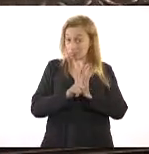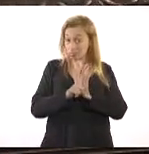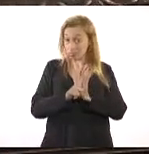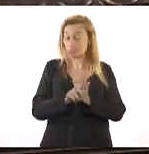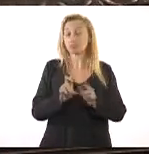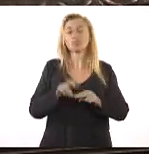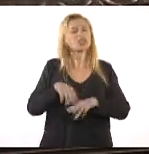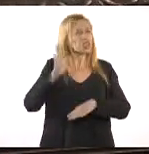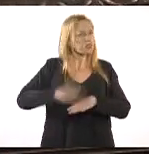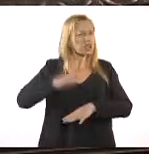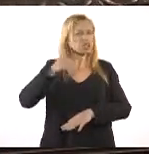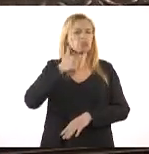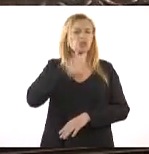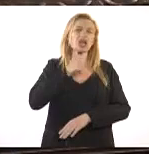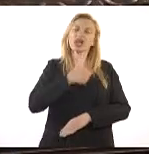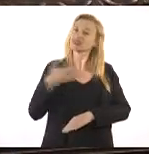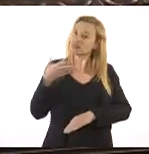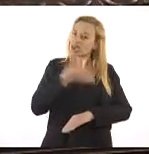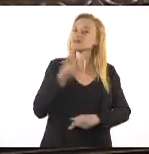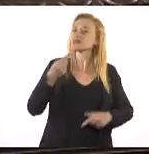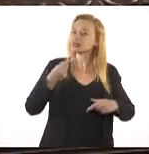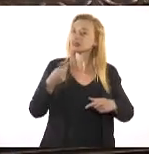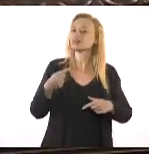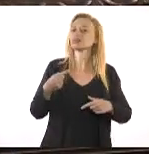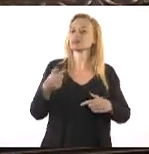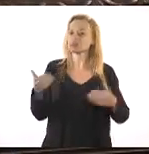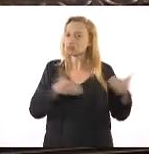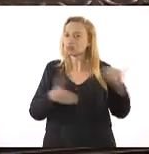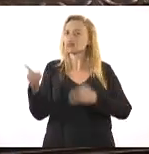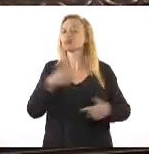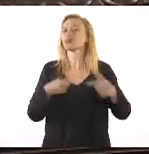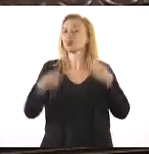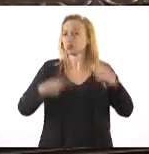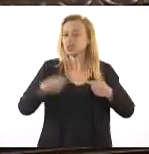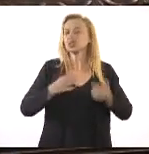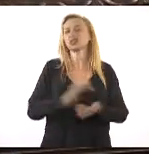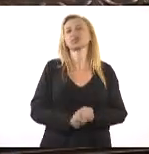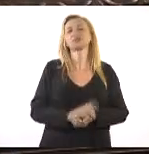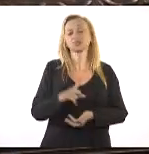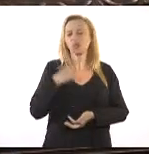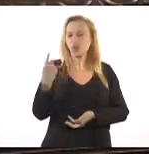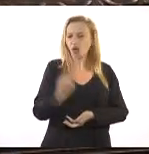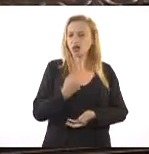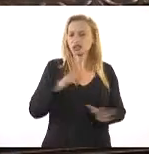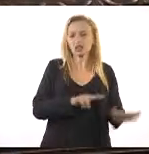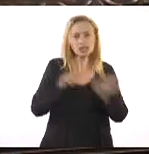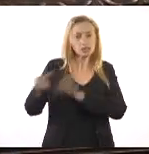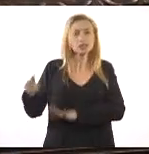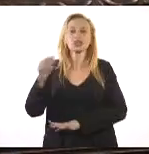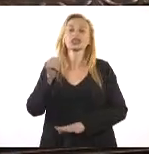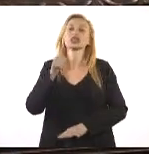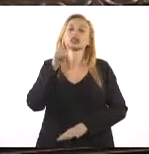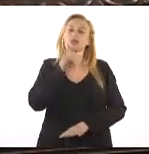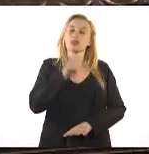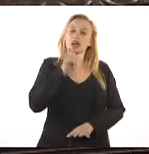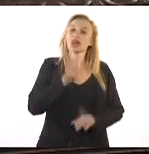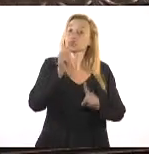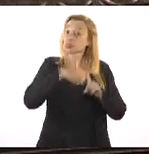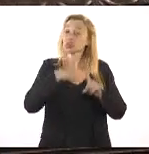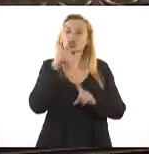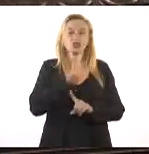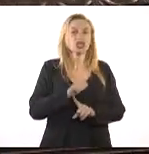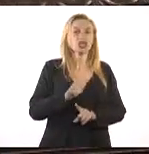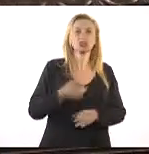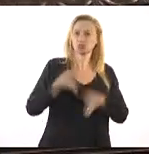mais mulheres entrem na política. Nós estamos na Semana da Mulher, no mês da mulher, e nada mais